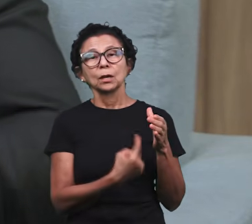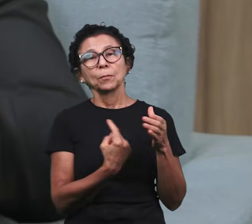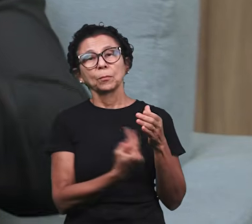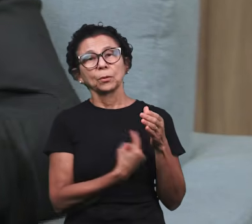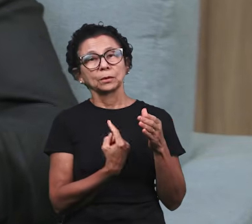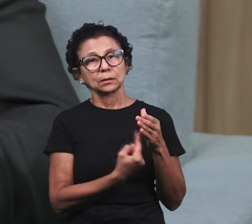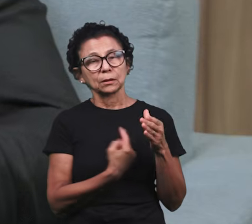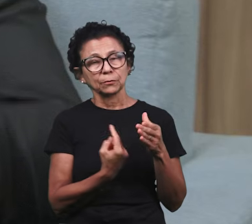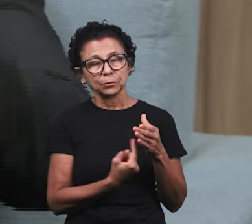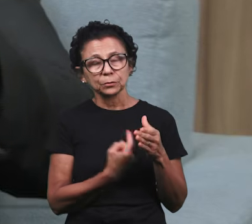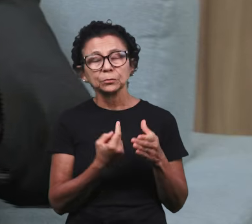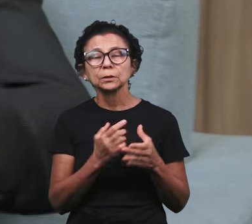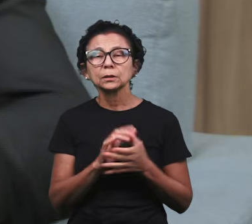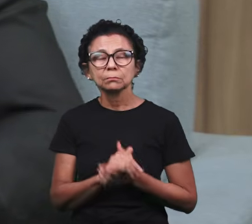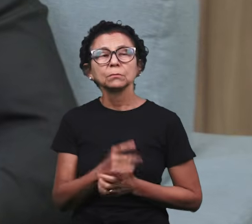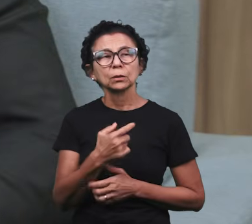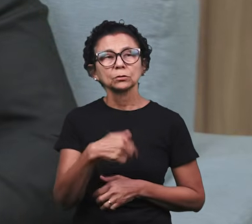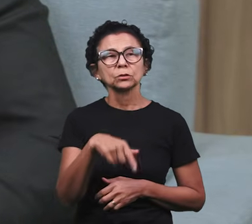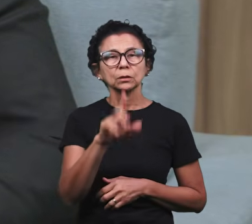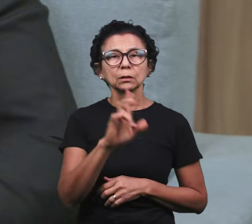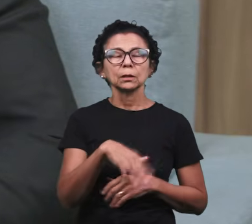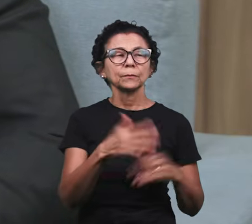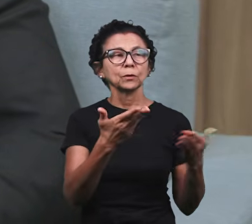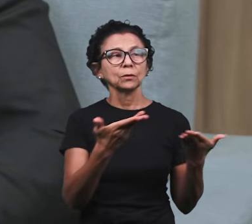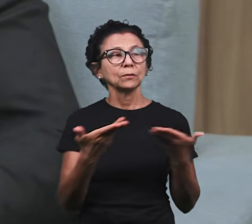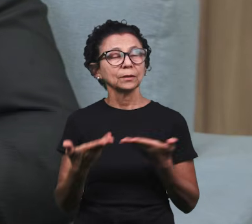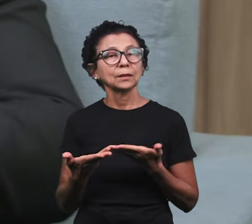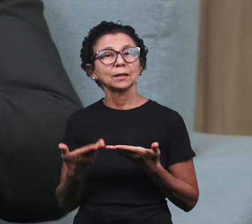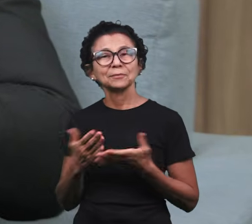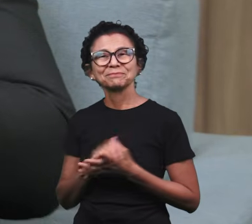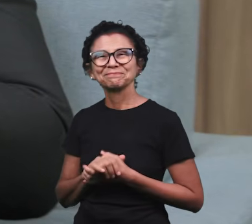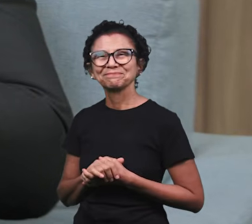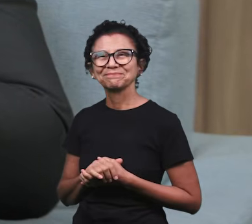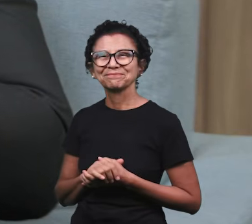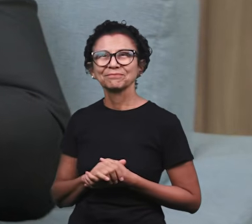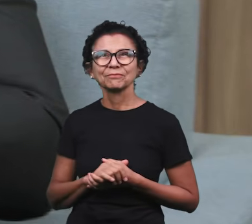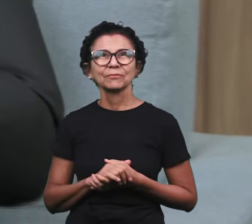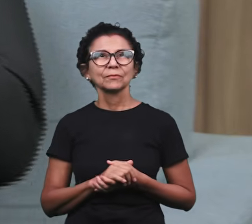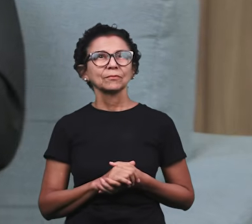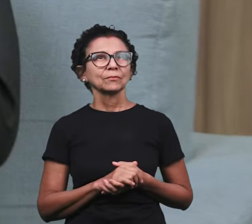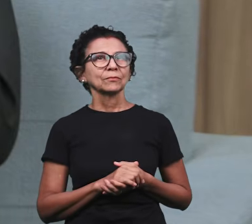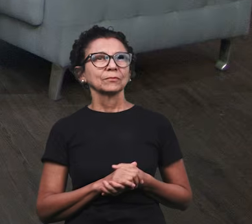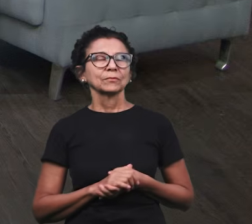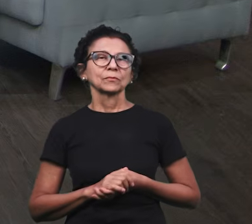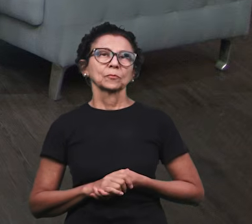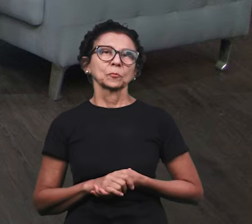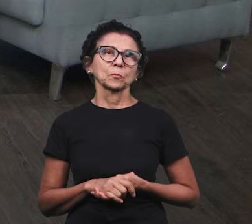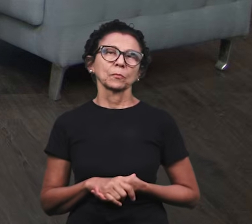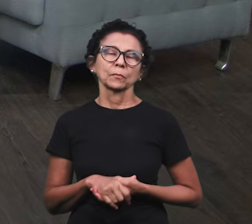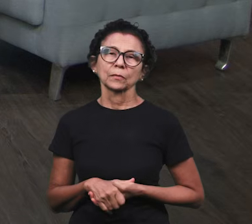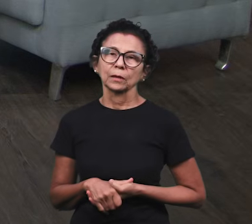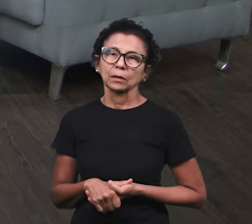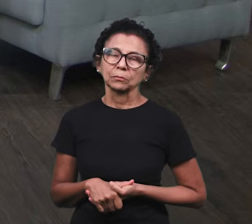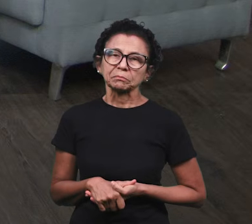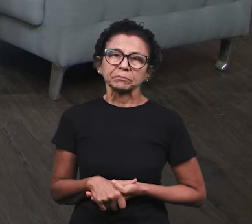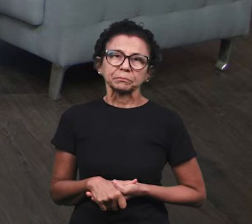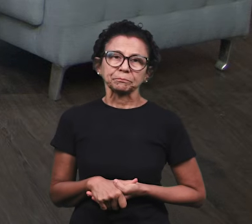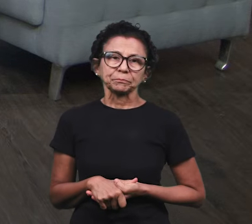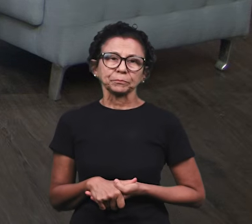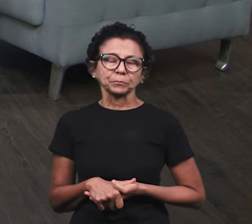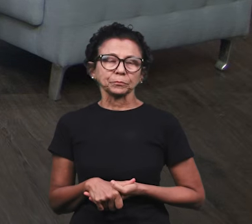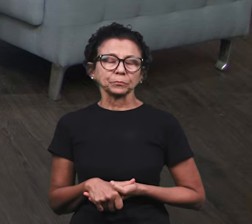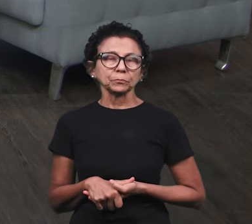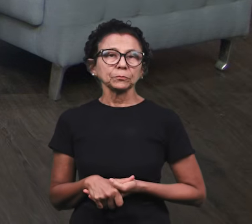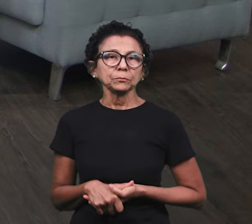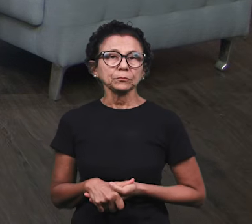de assistência dos cultos que acontecem, são convidados certamente para estarem lá. Mas estamos falando aqui, pastor Diogo, de um caso aqui, que é este